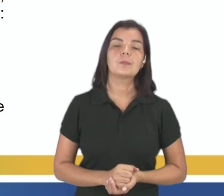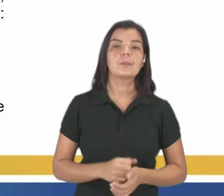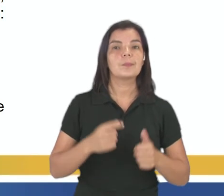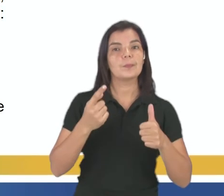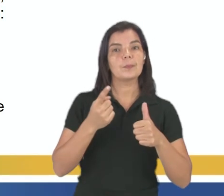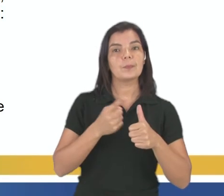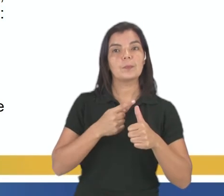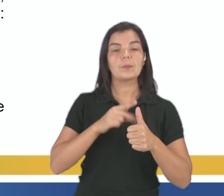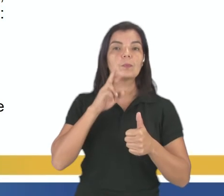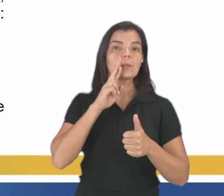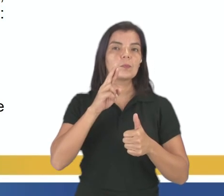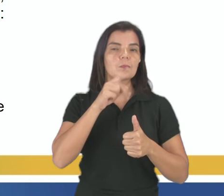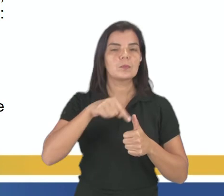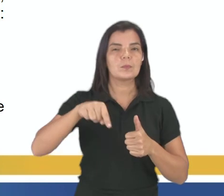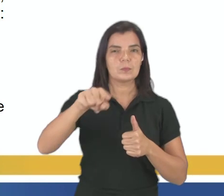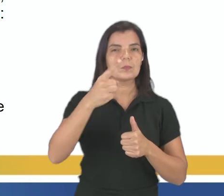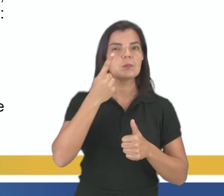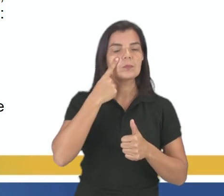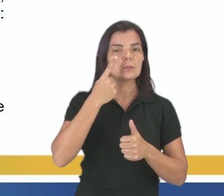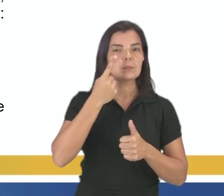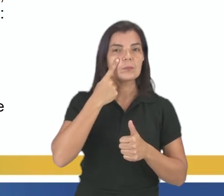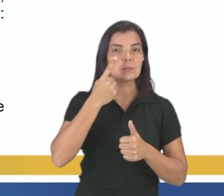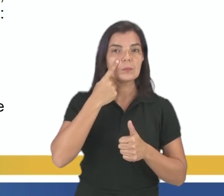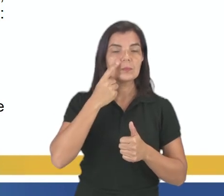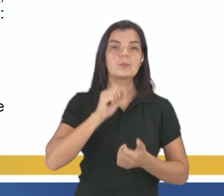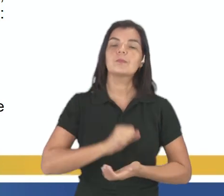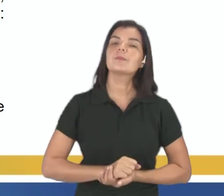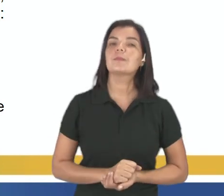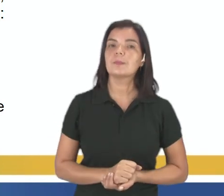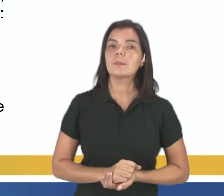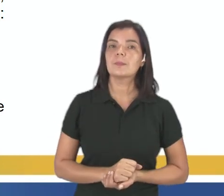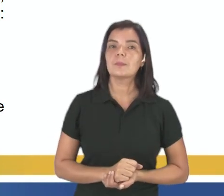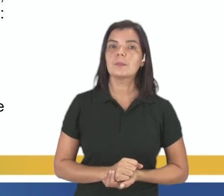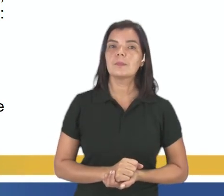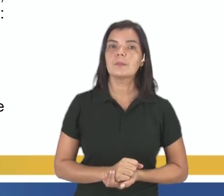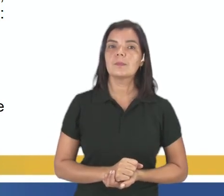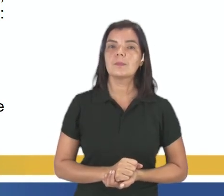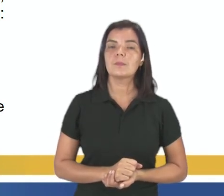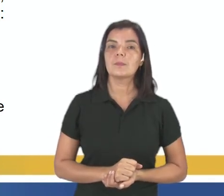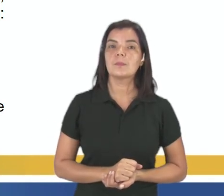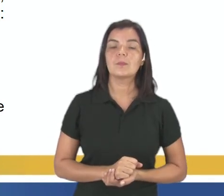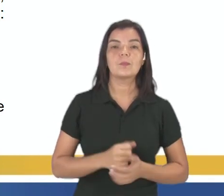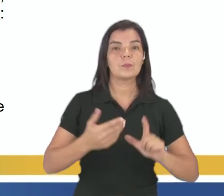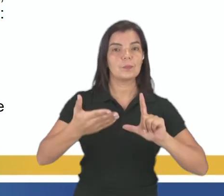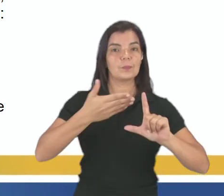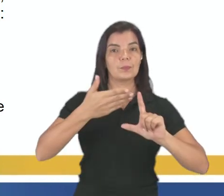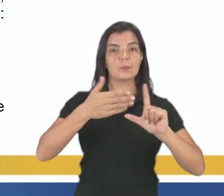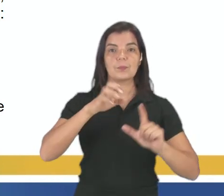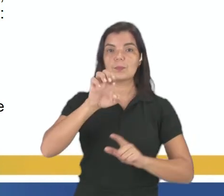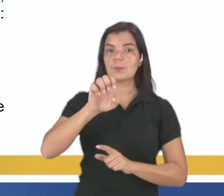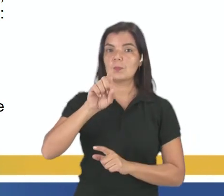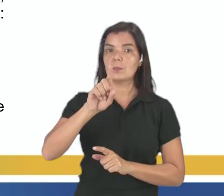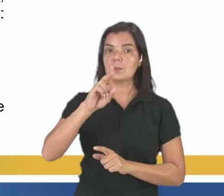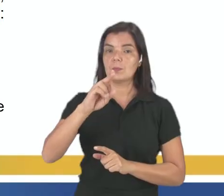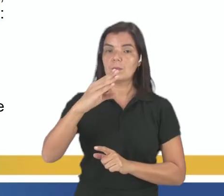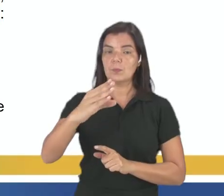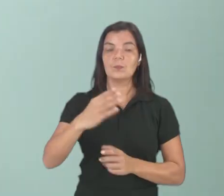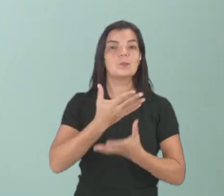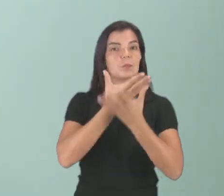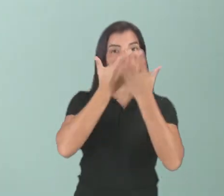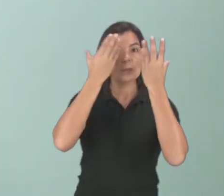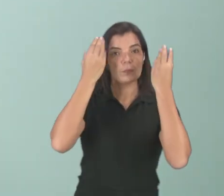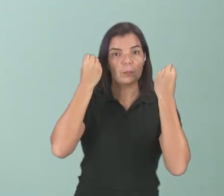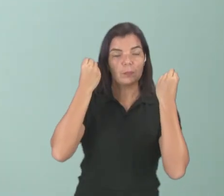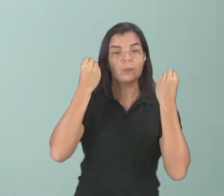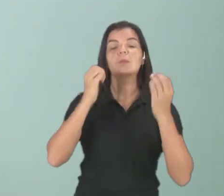a correção vocês vão poder acompanhar, né, na plataforma Eduque. Não se esqueçam